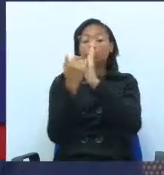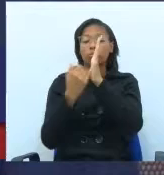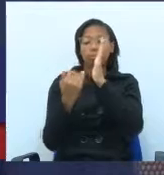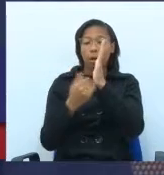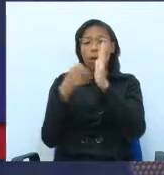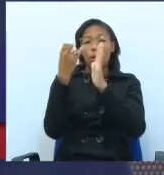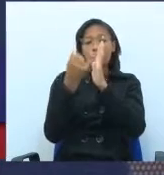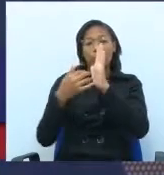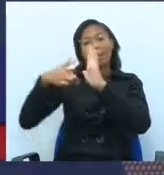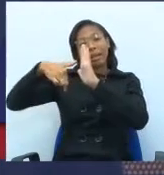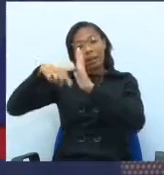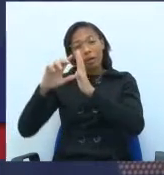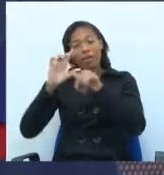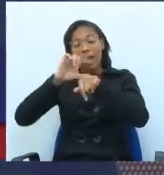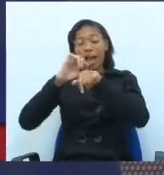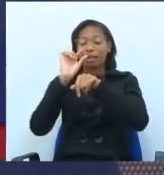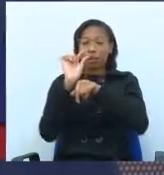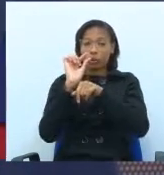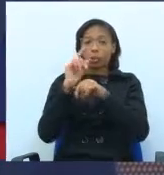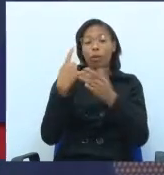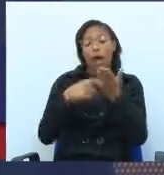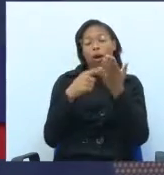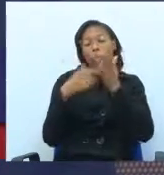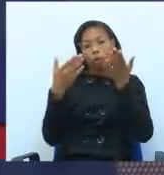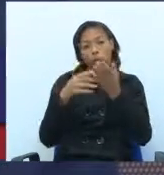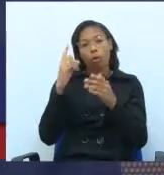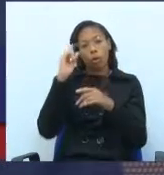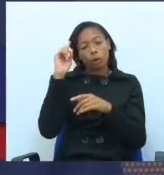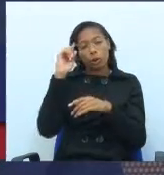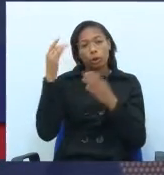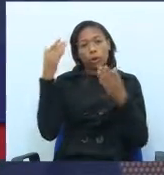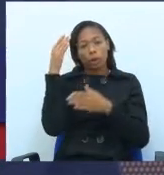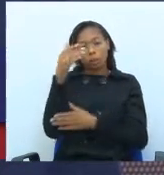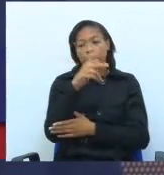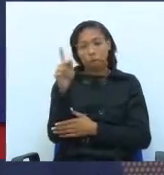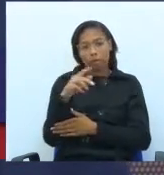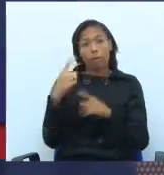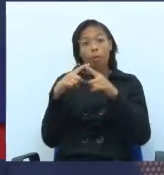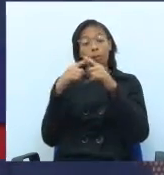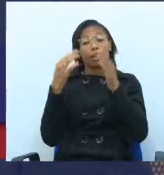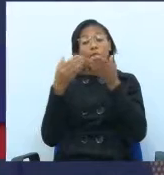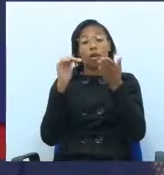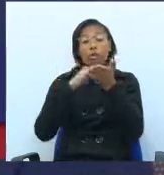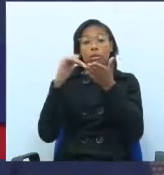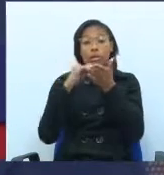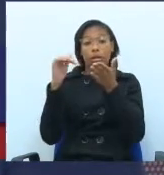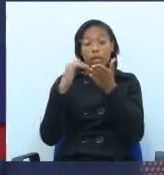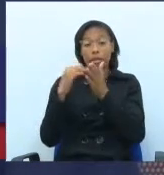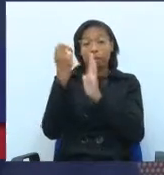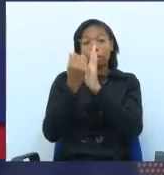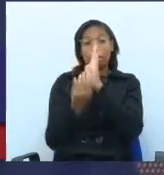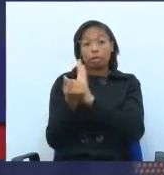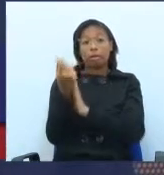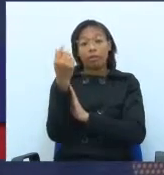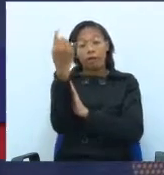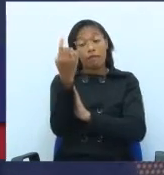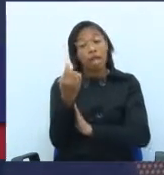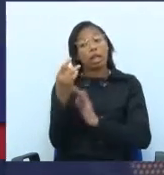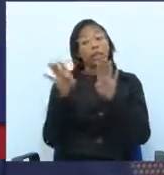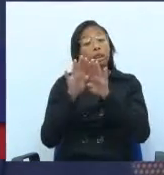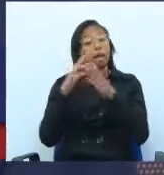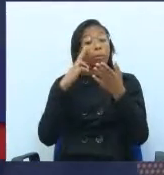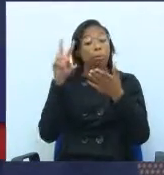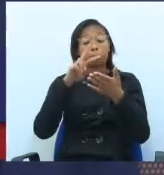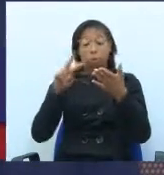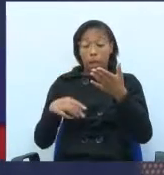então nós estabelecemos a data de hoje para que o secretário de Finanças, o doutor André, venha prestar conta do